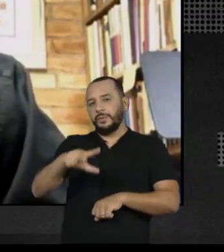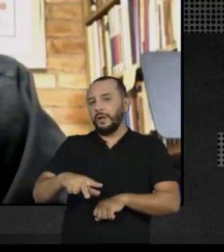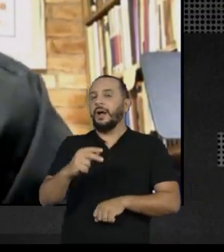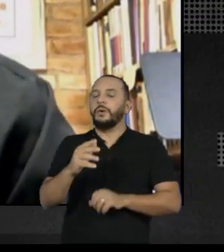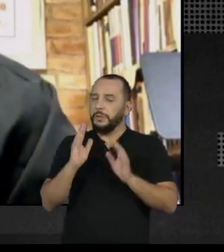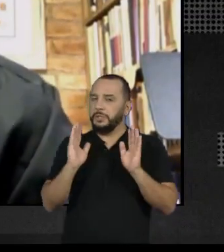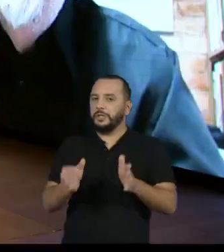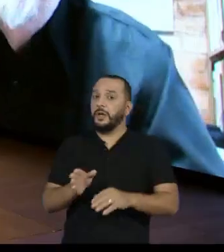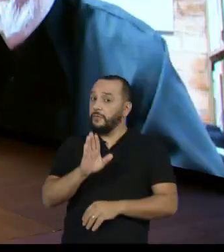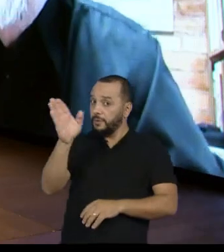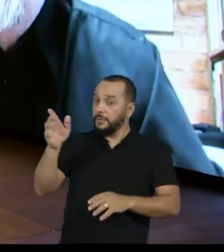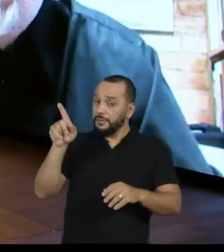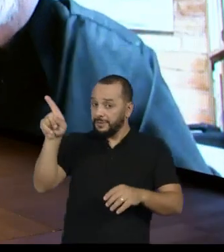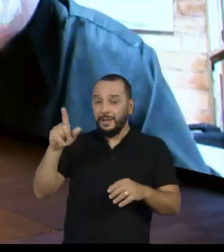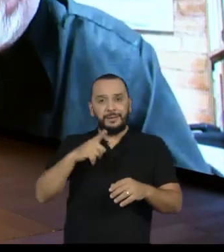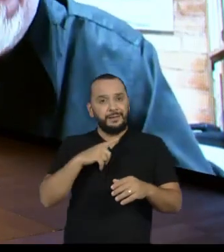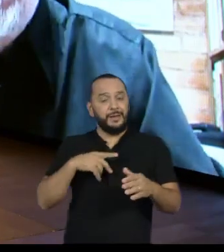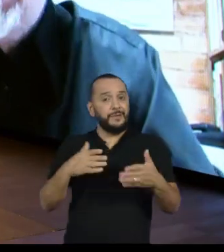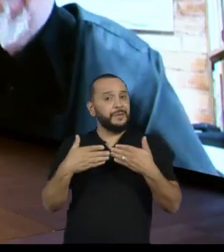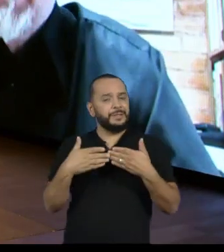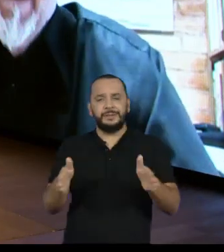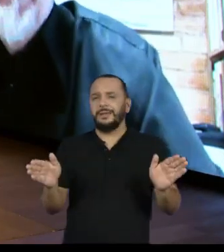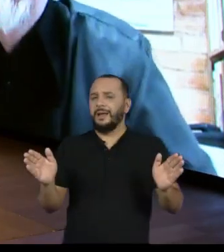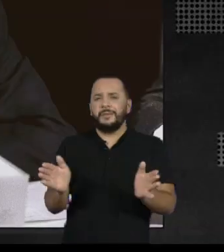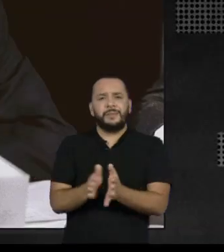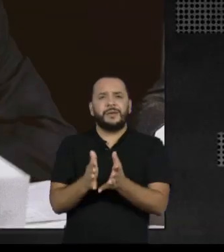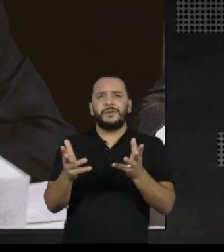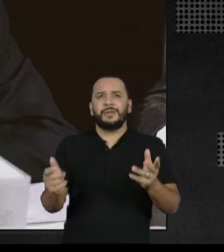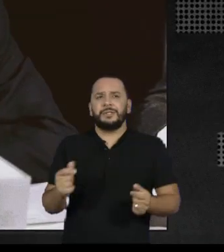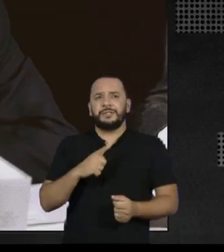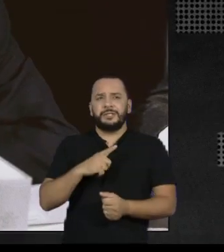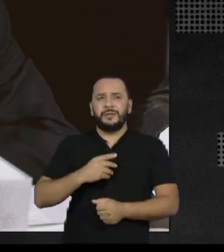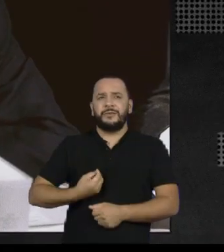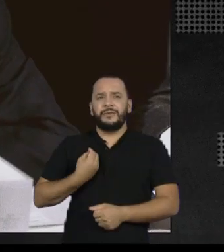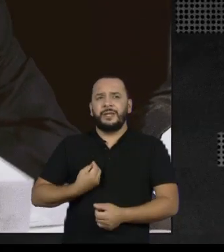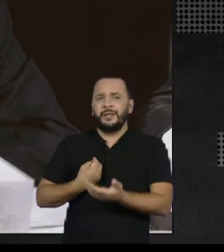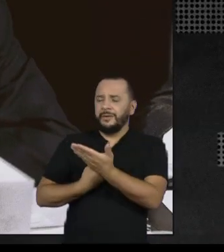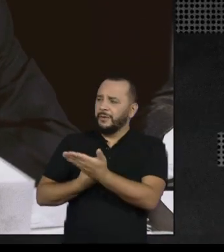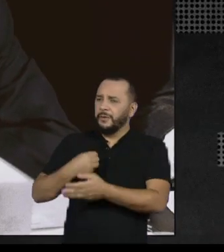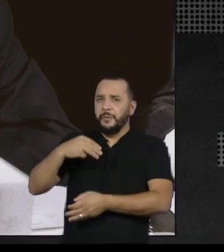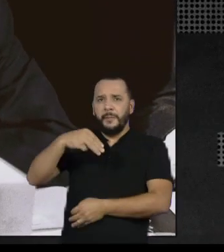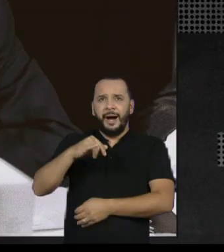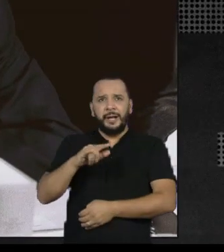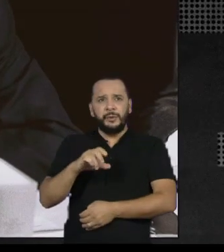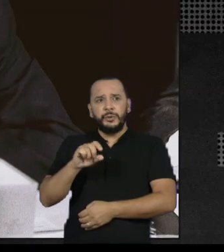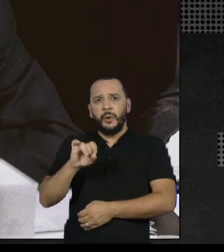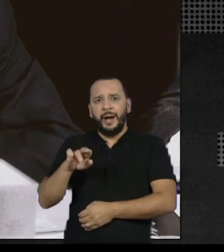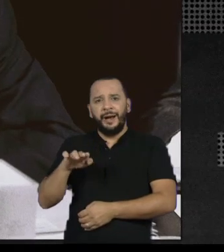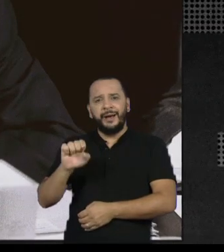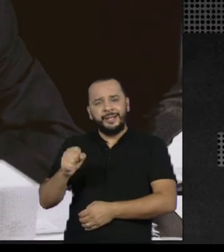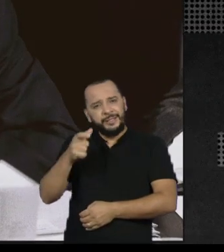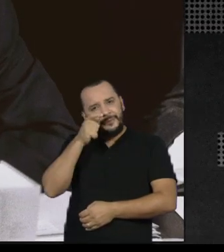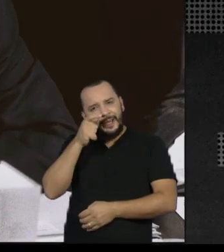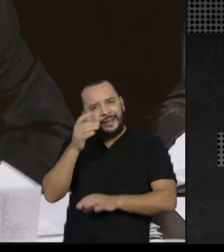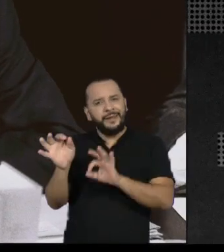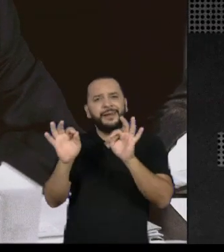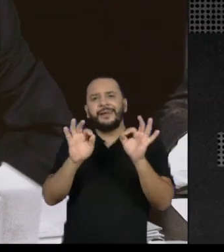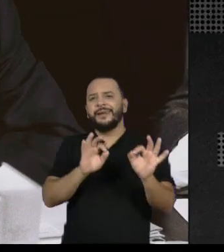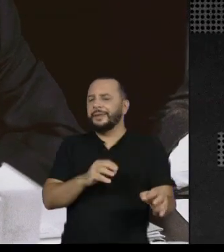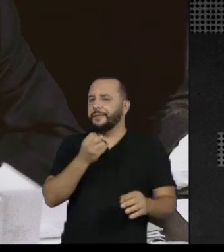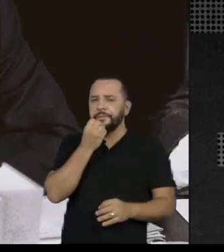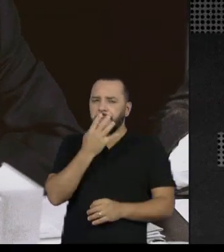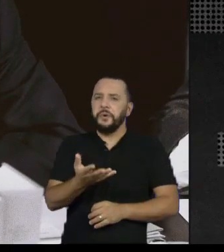mas chorou que nem um bezerro desmamado, chorou, e falou, quero que você se apresente em Portugal. Nos levou para